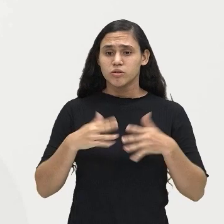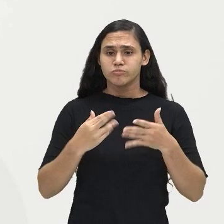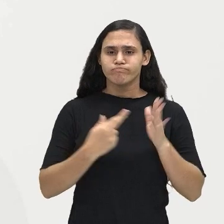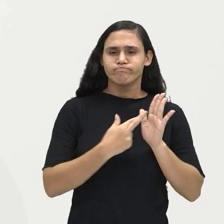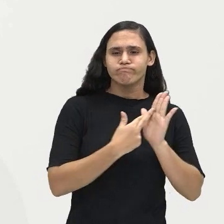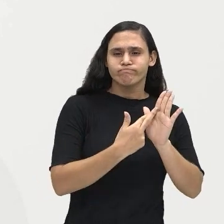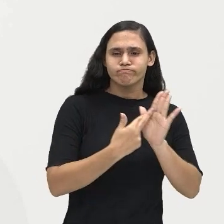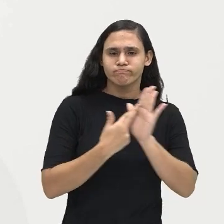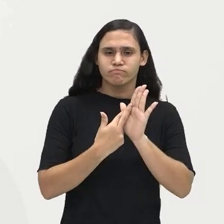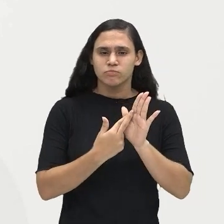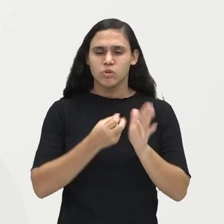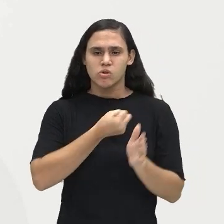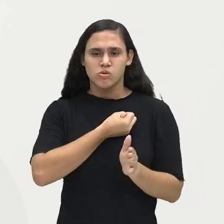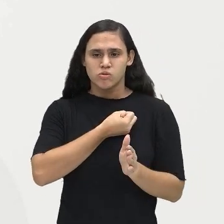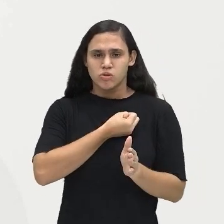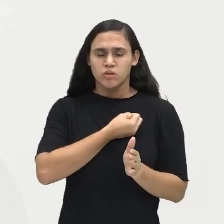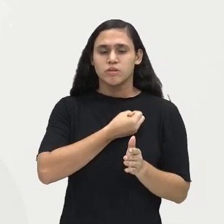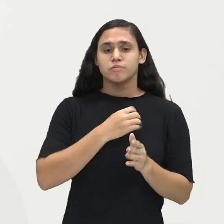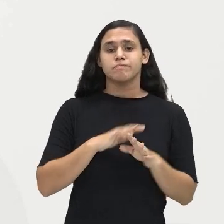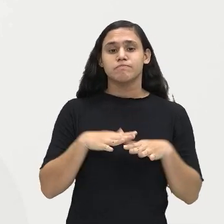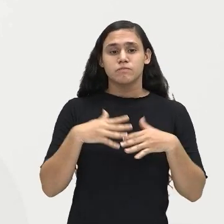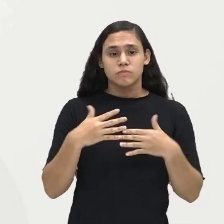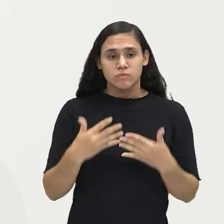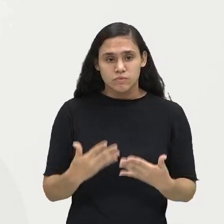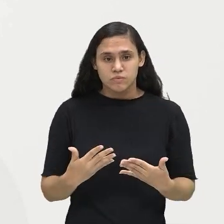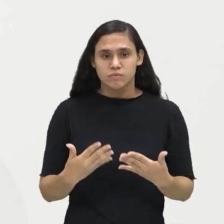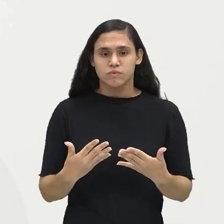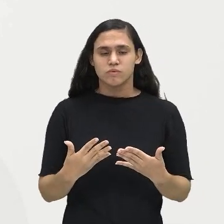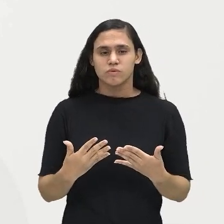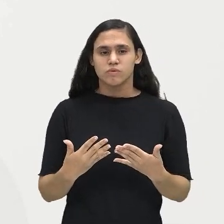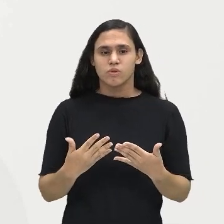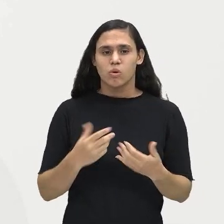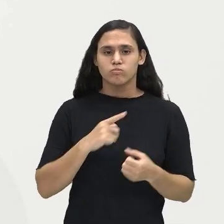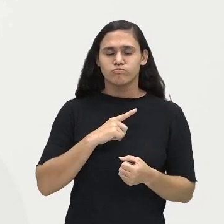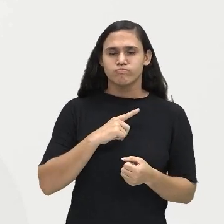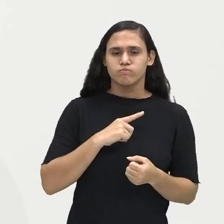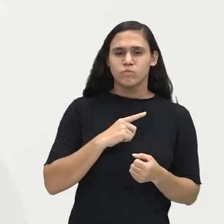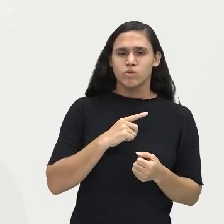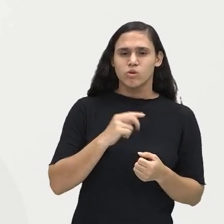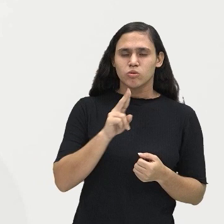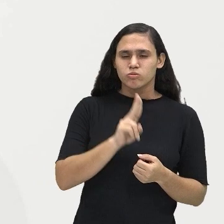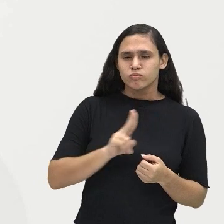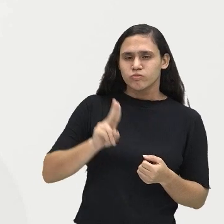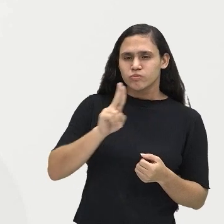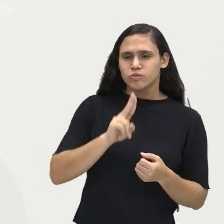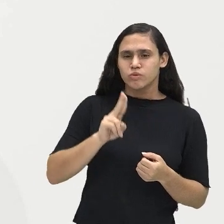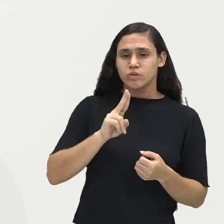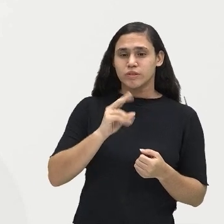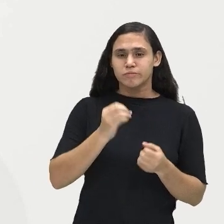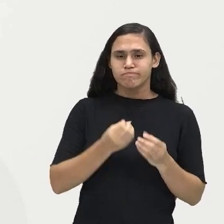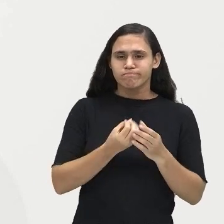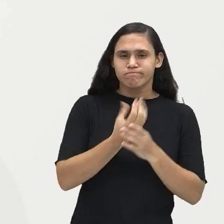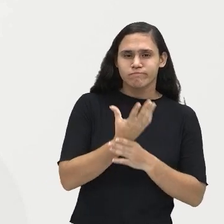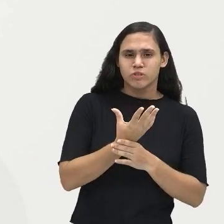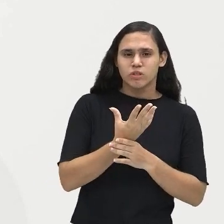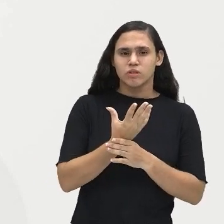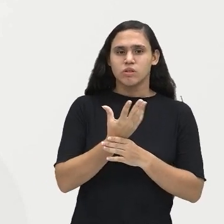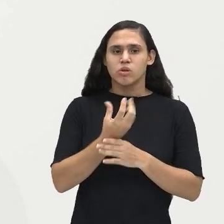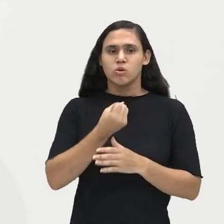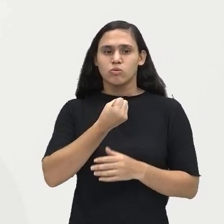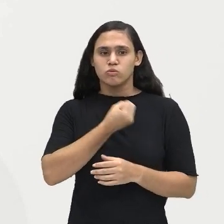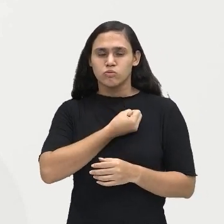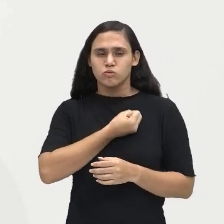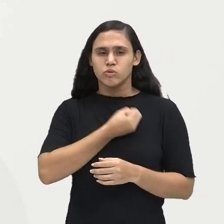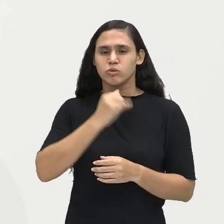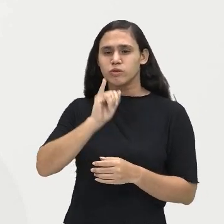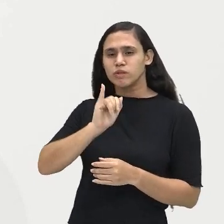esses conjuntos, esses números. Daí houve então, né, a necessidade, né, da existência dos números